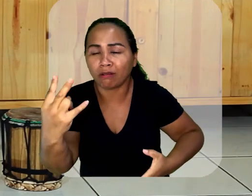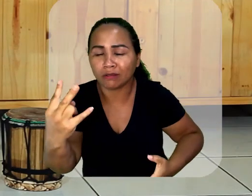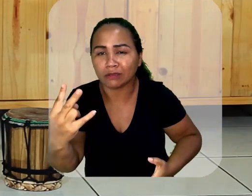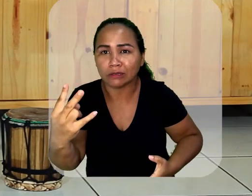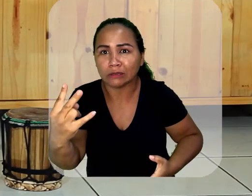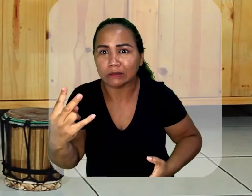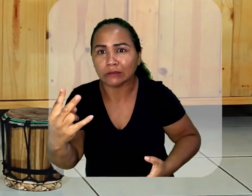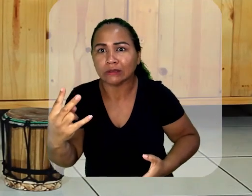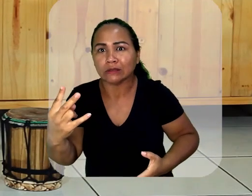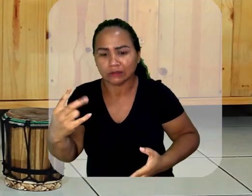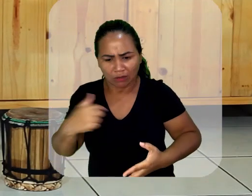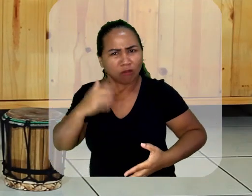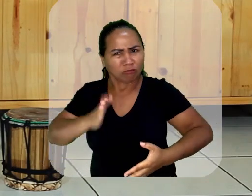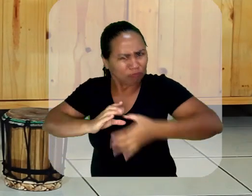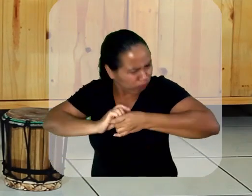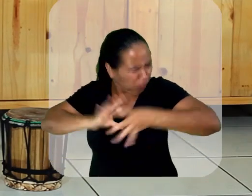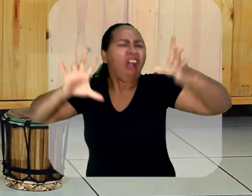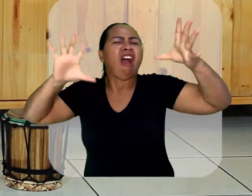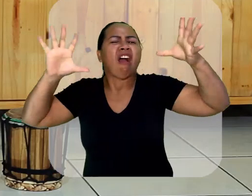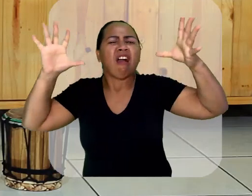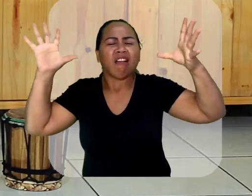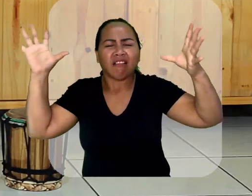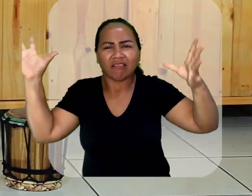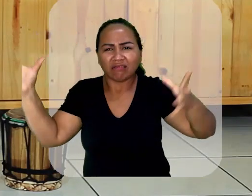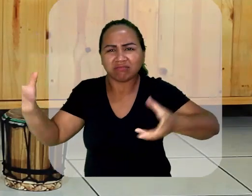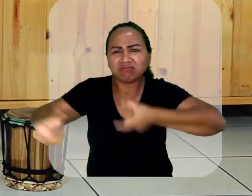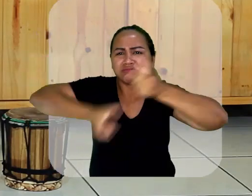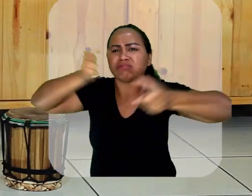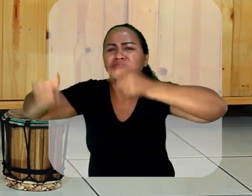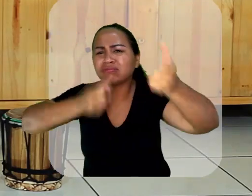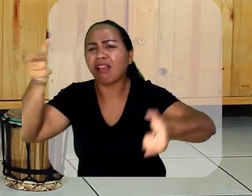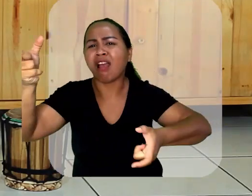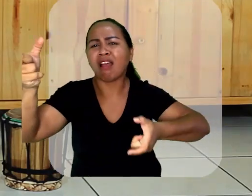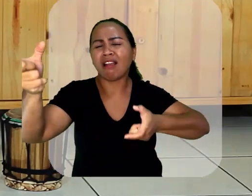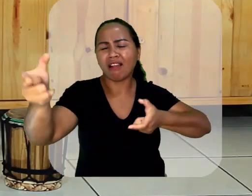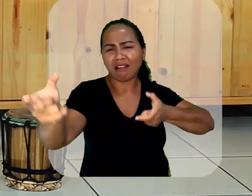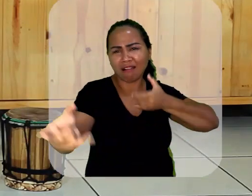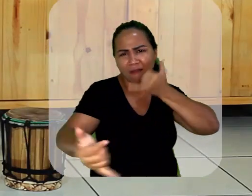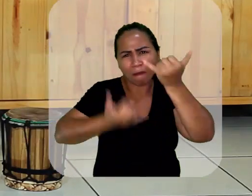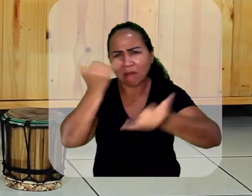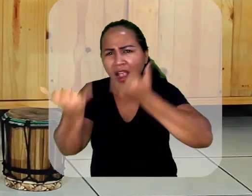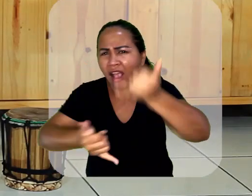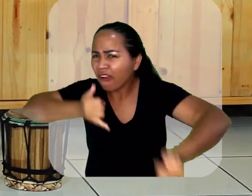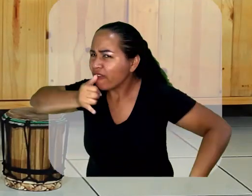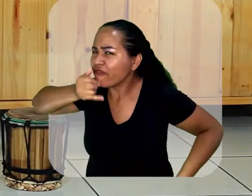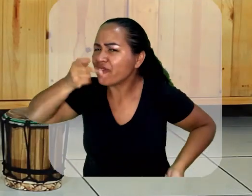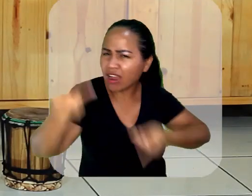nesse labor, liberto os meus silêncios e experimento libertar palavras com a vocação de passaredo, mas que